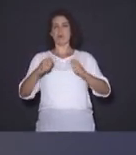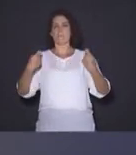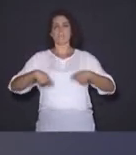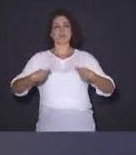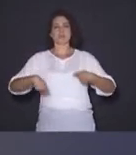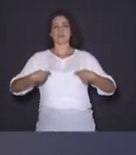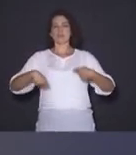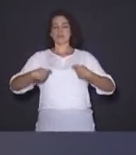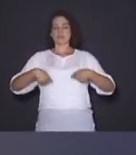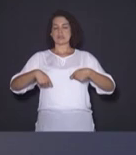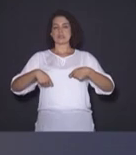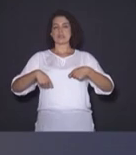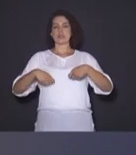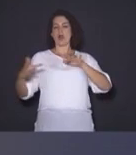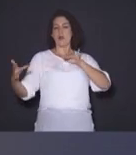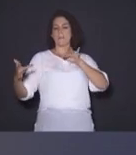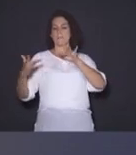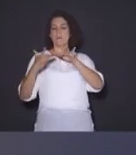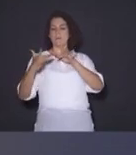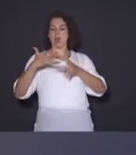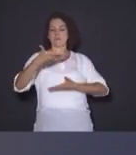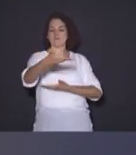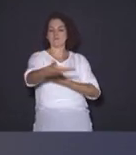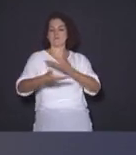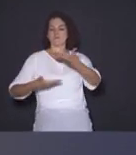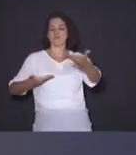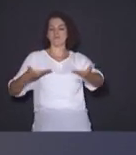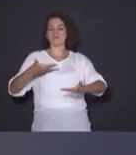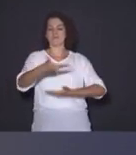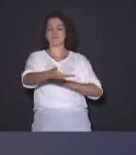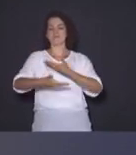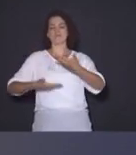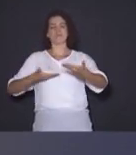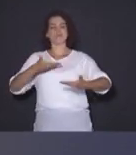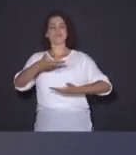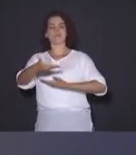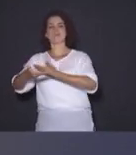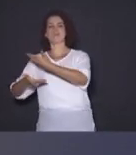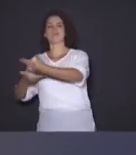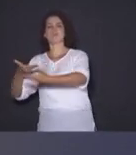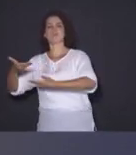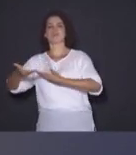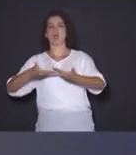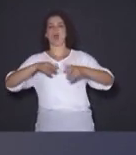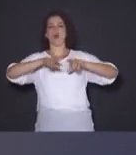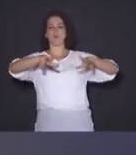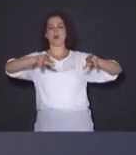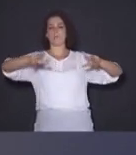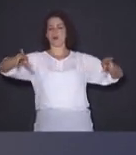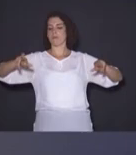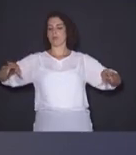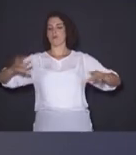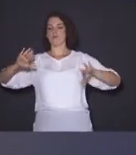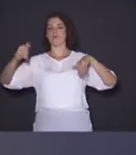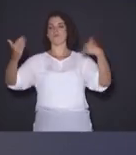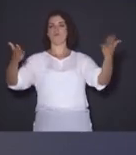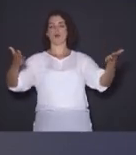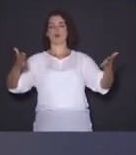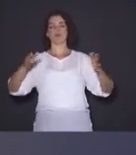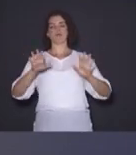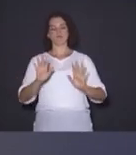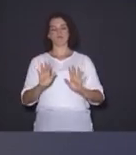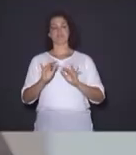intervenção de uma de uma relação intensa com as outras culturas então a internet esse desenvolvimento